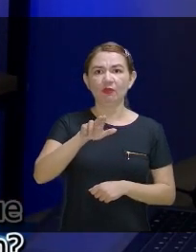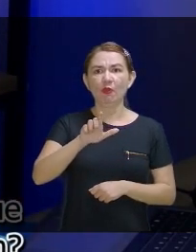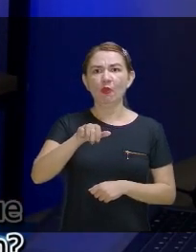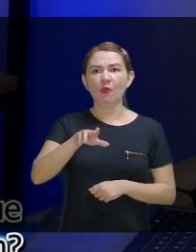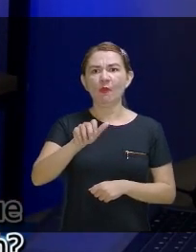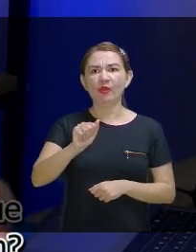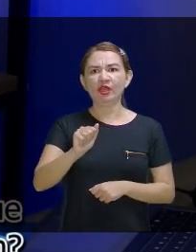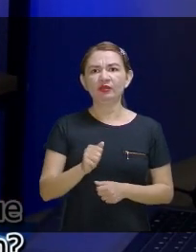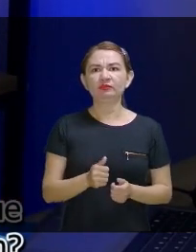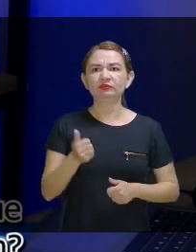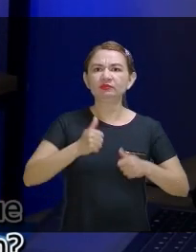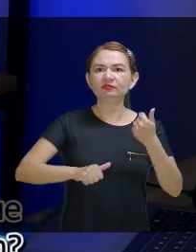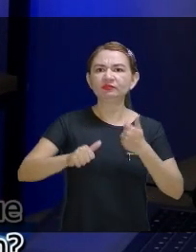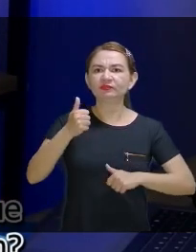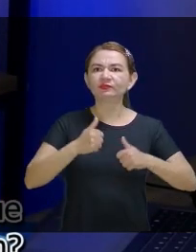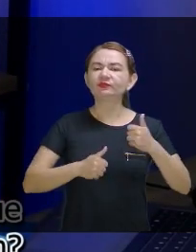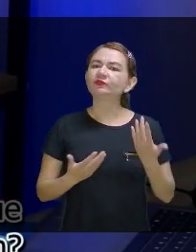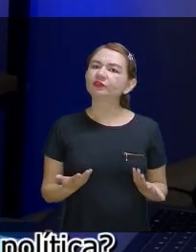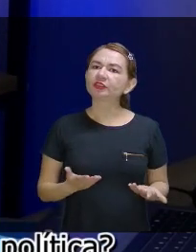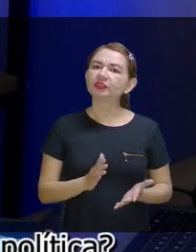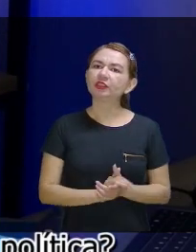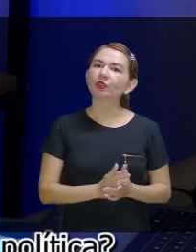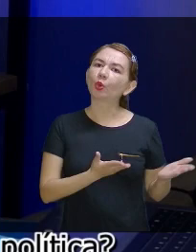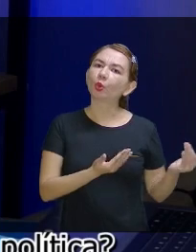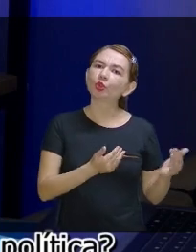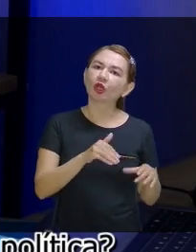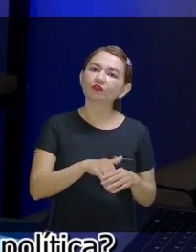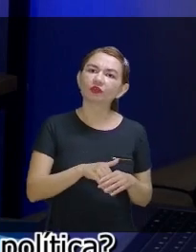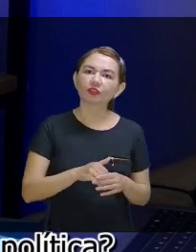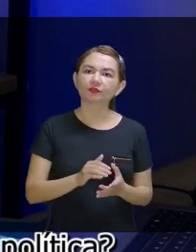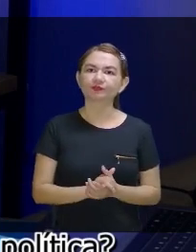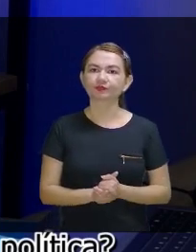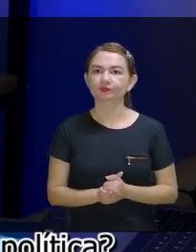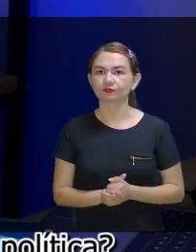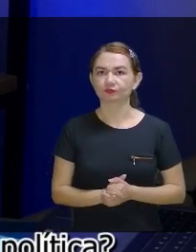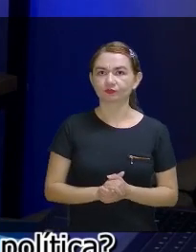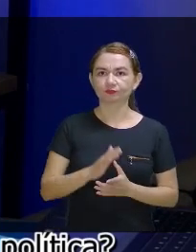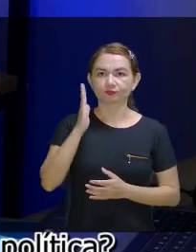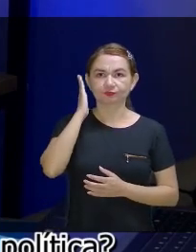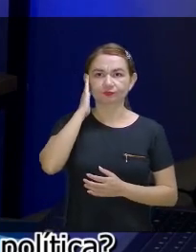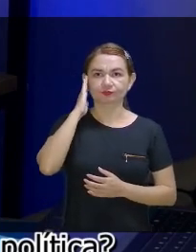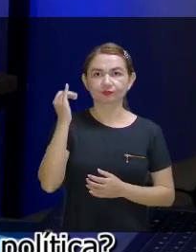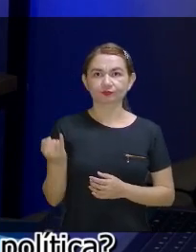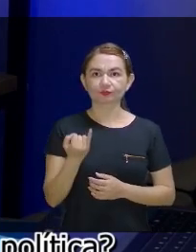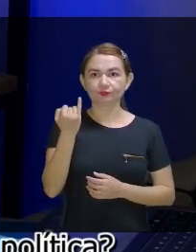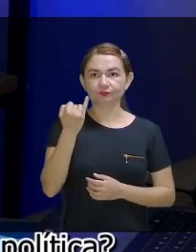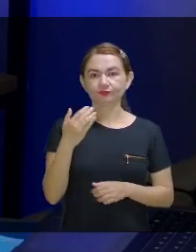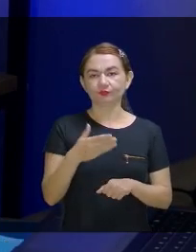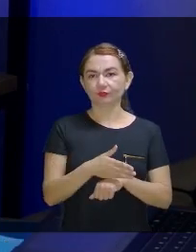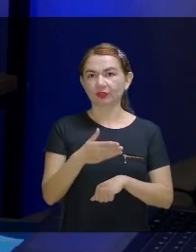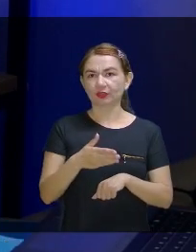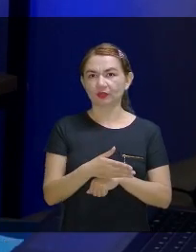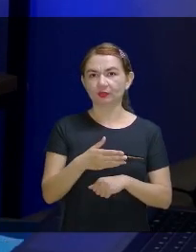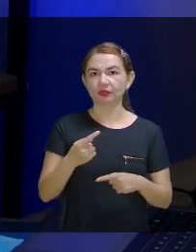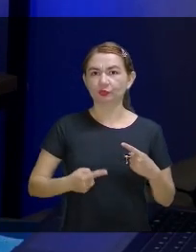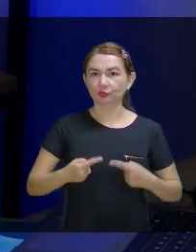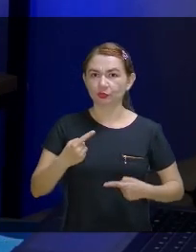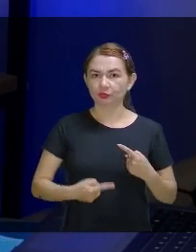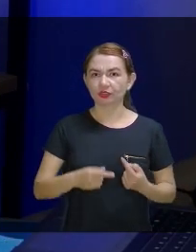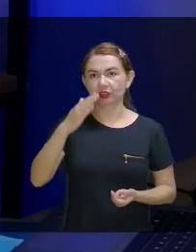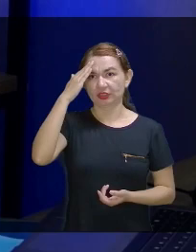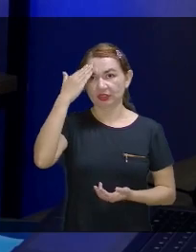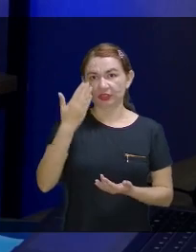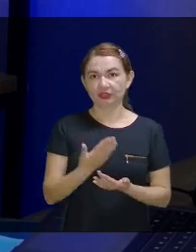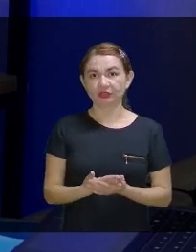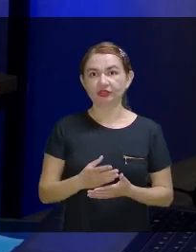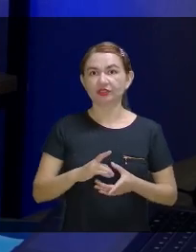que o senhor avalia, por exemplo, o eleitorado jovem? Ele está convencido da importância dessa participação política, acredita na